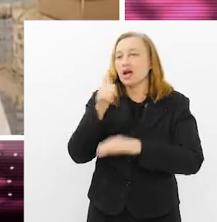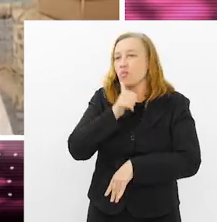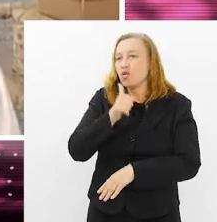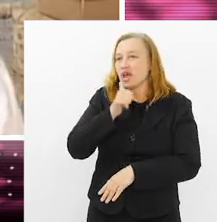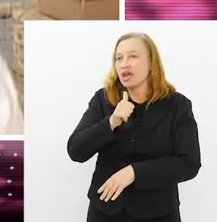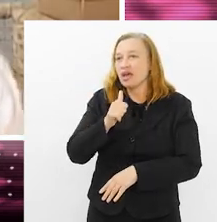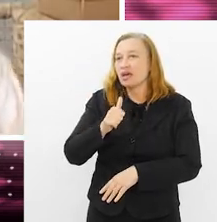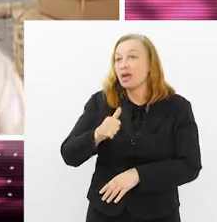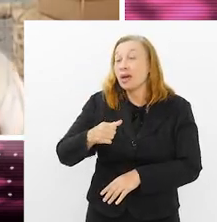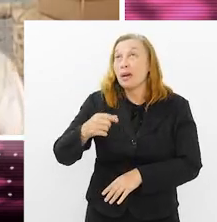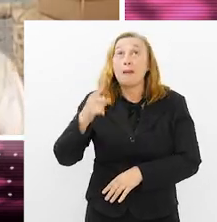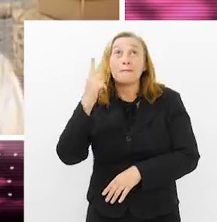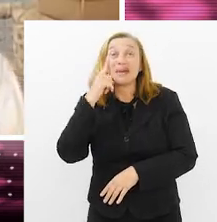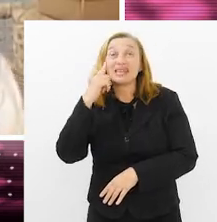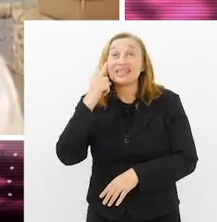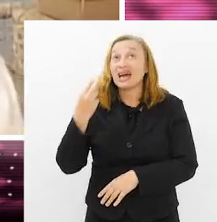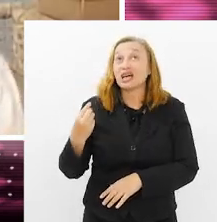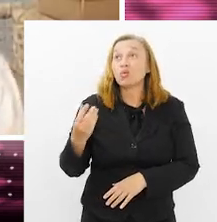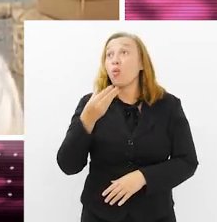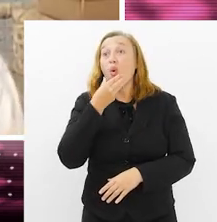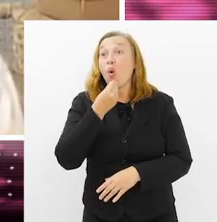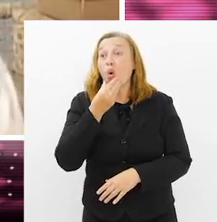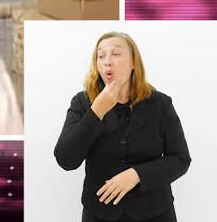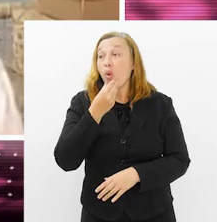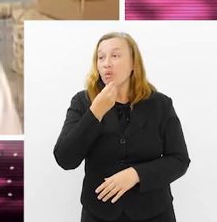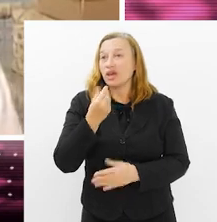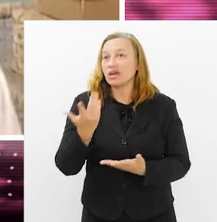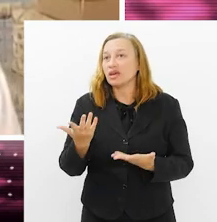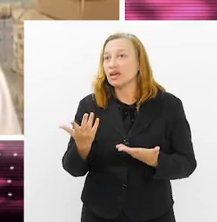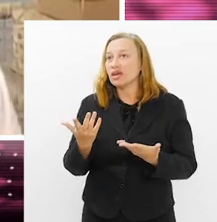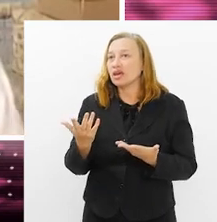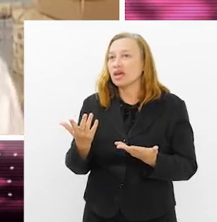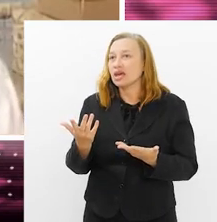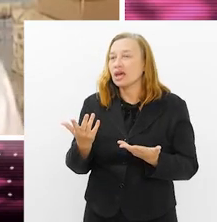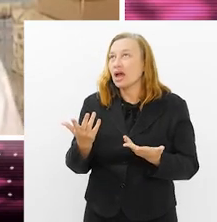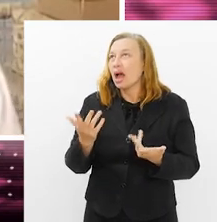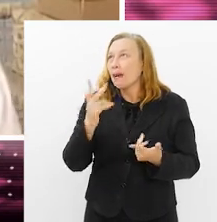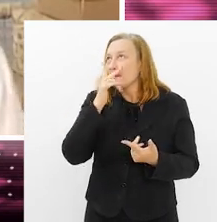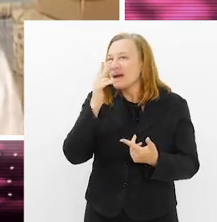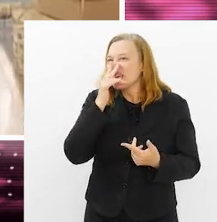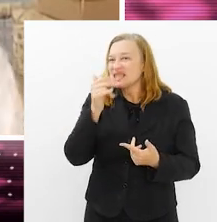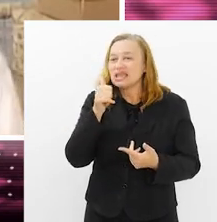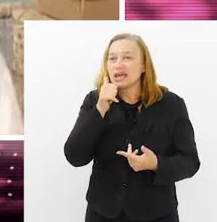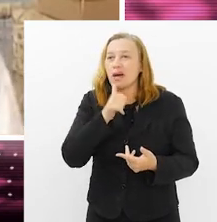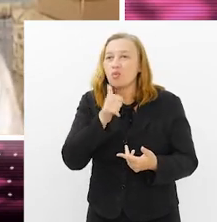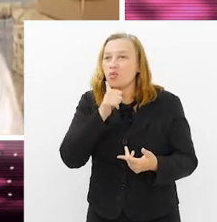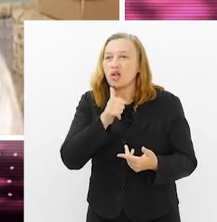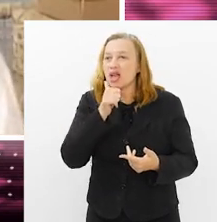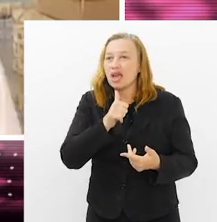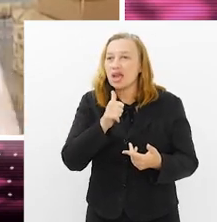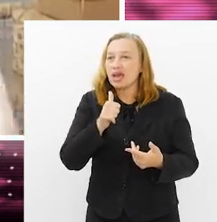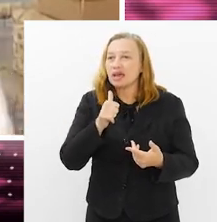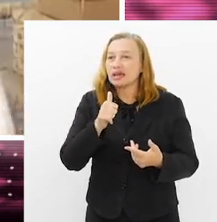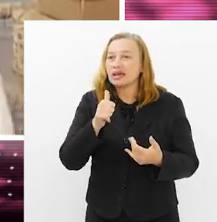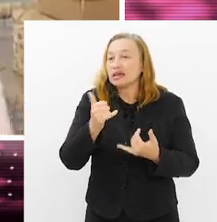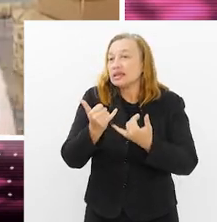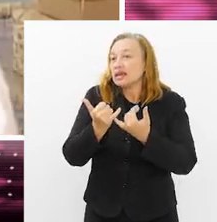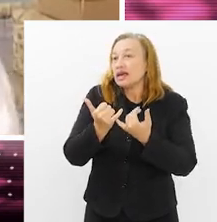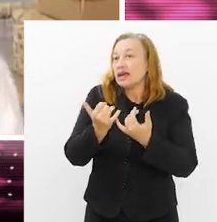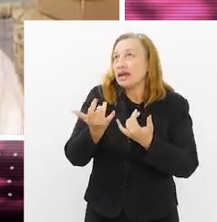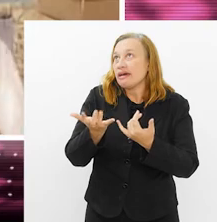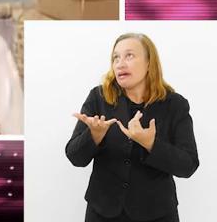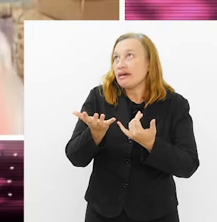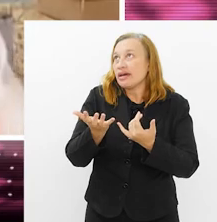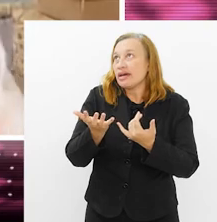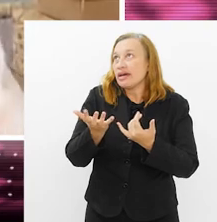da mulher para um terceiro, para um externo, como se a mulher fosse um joguete ali, tipo assim, ela fosse uma